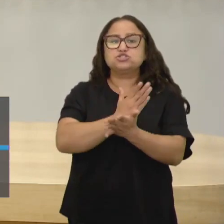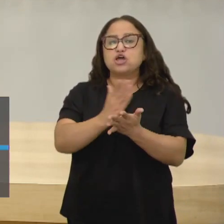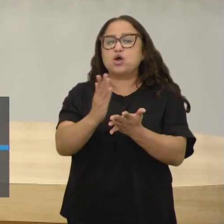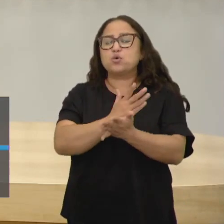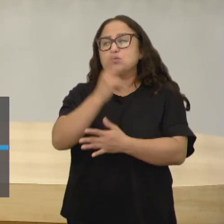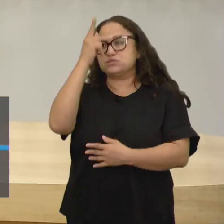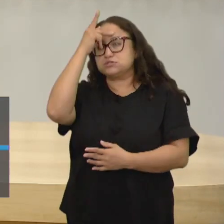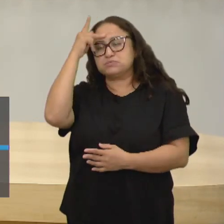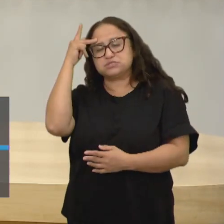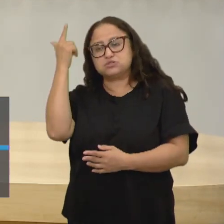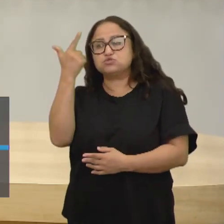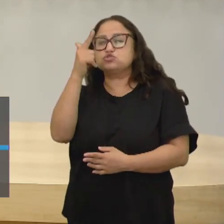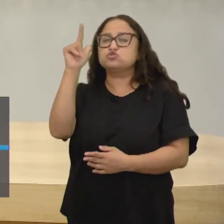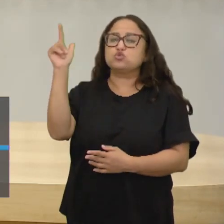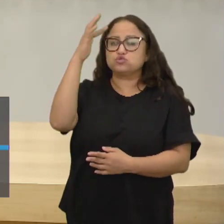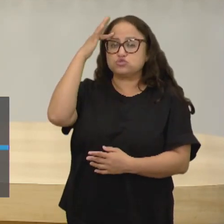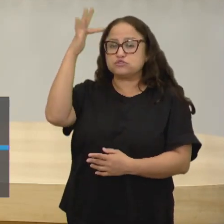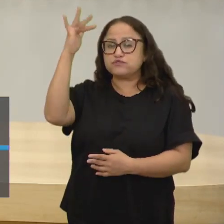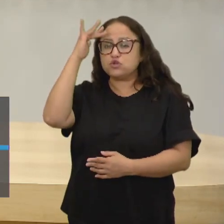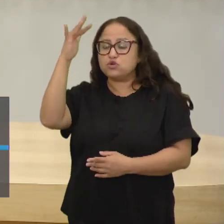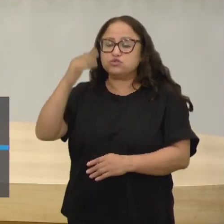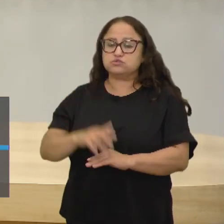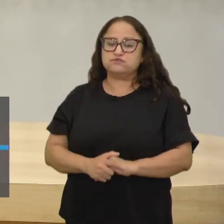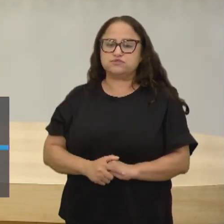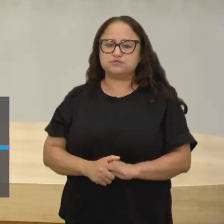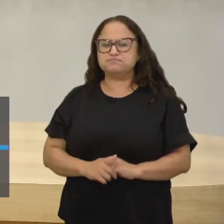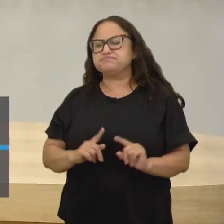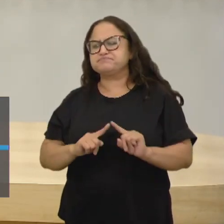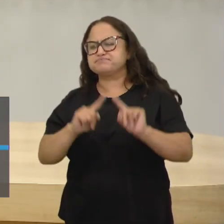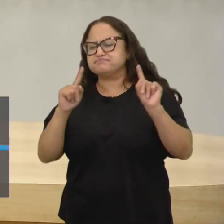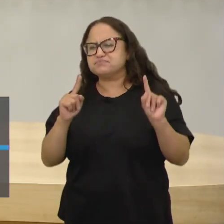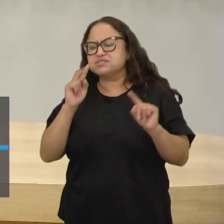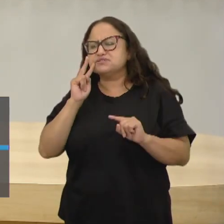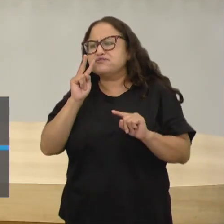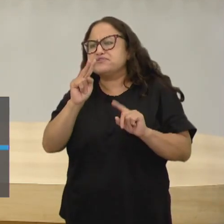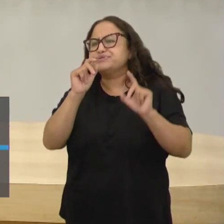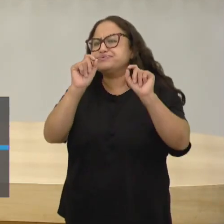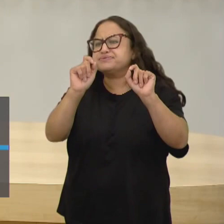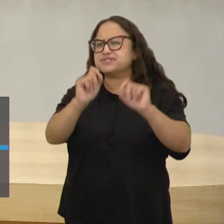pensadores, de alguns outros filósofos. Mas vejam